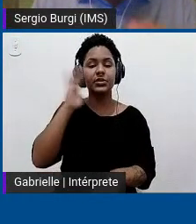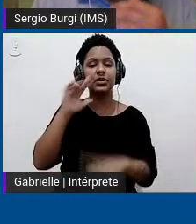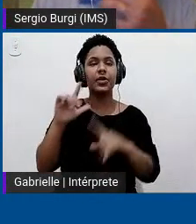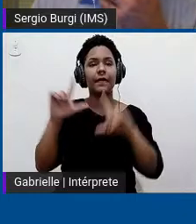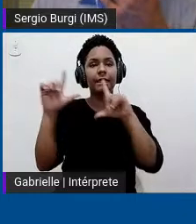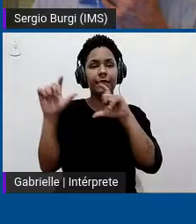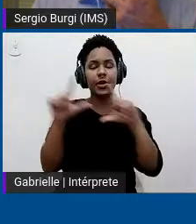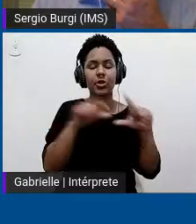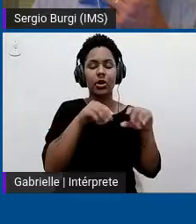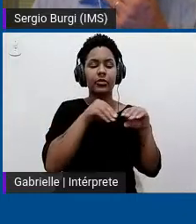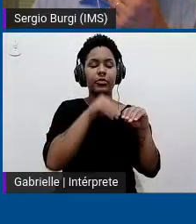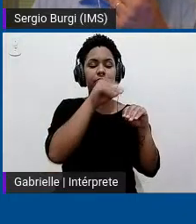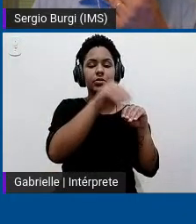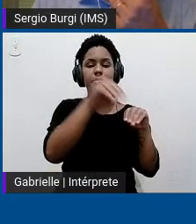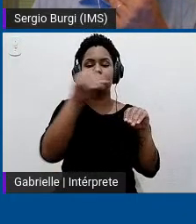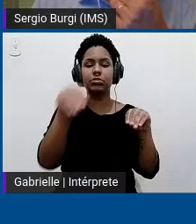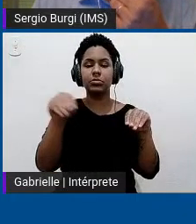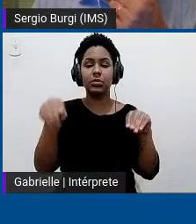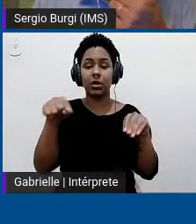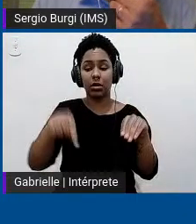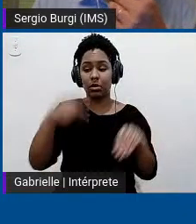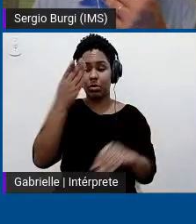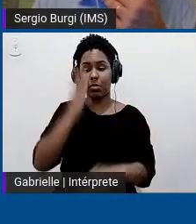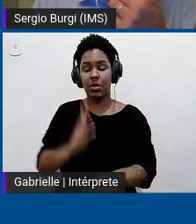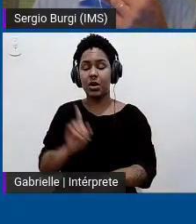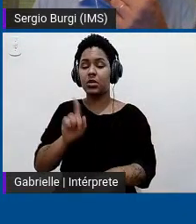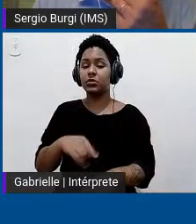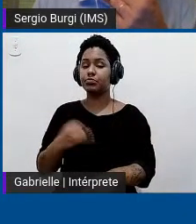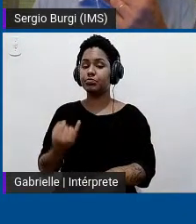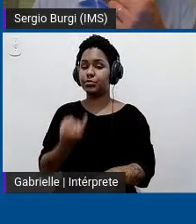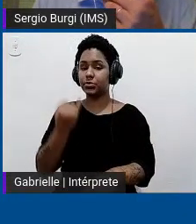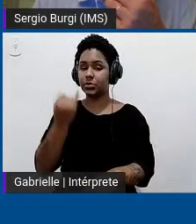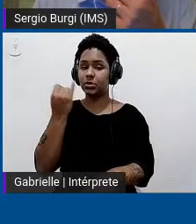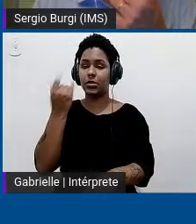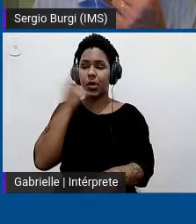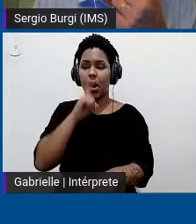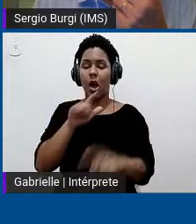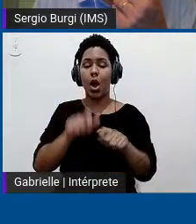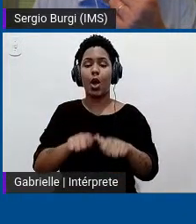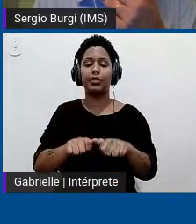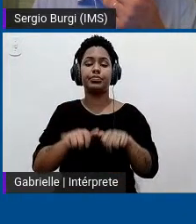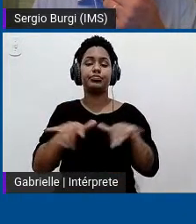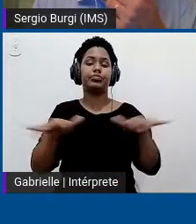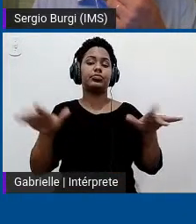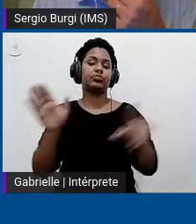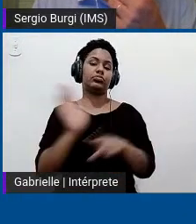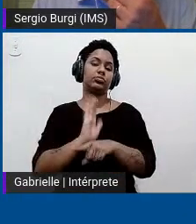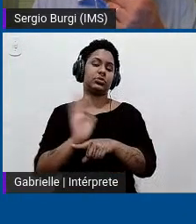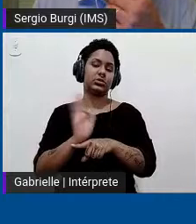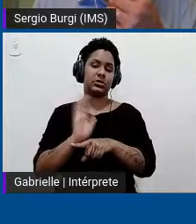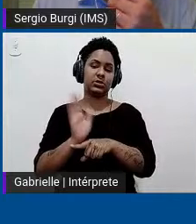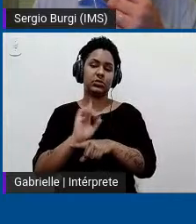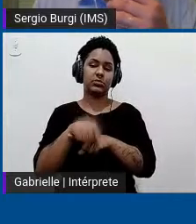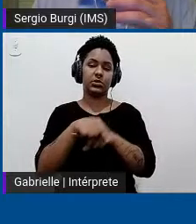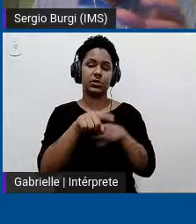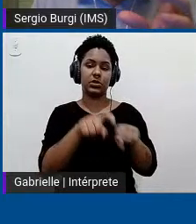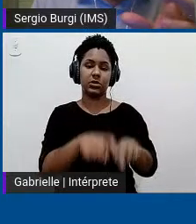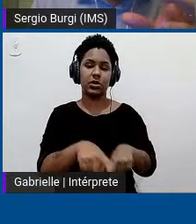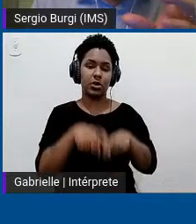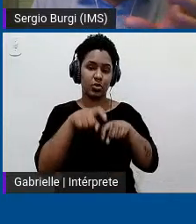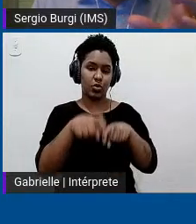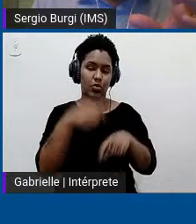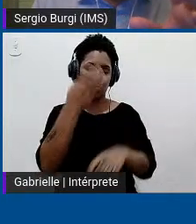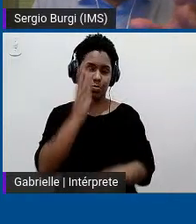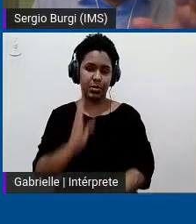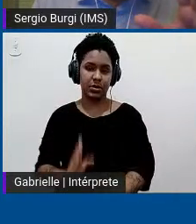né, que no Brasil foram muito significativos para a expansão do cinema pelo interior do país, né.